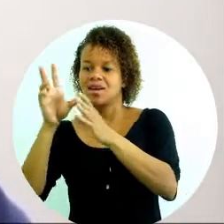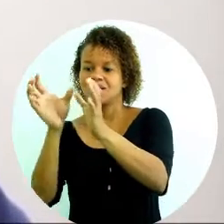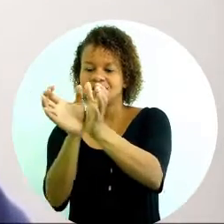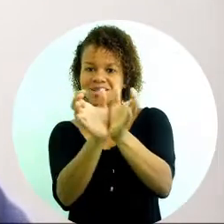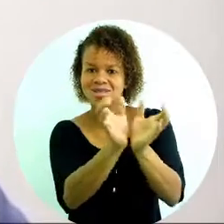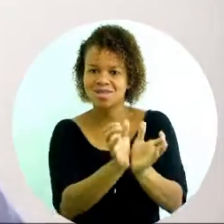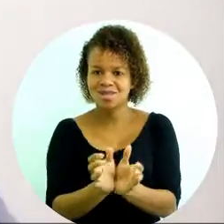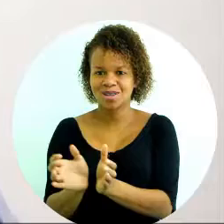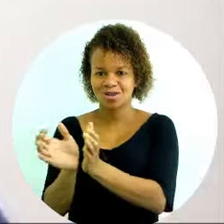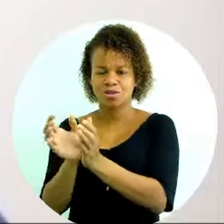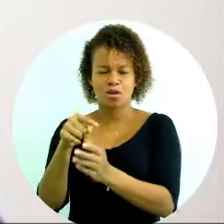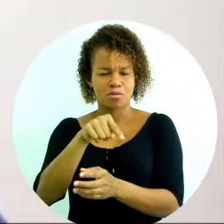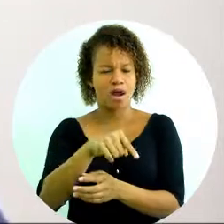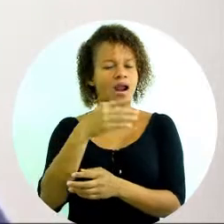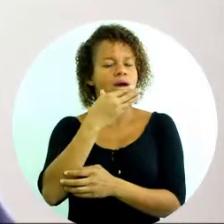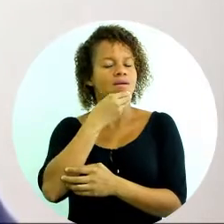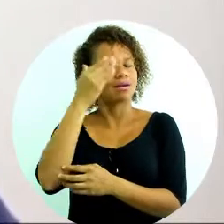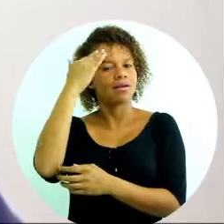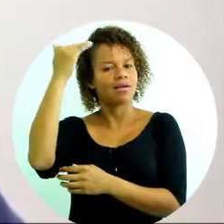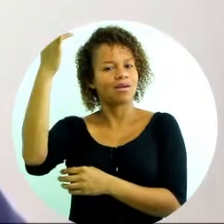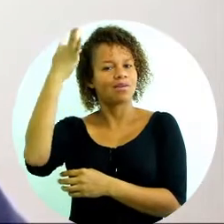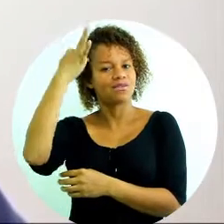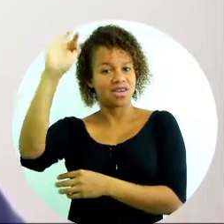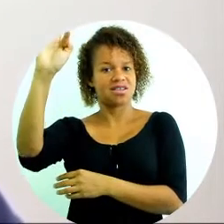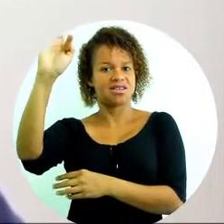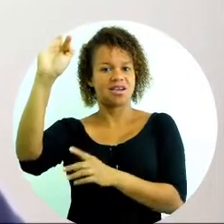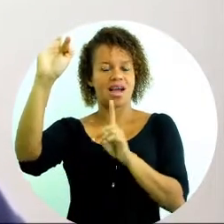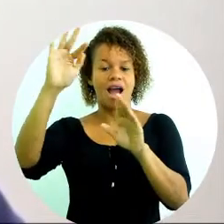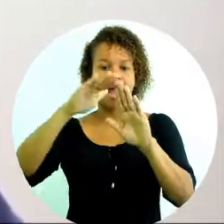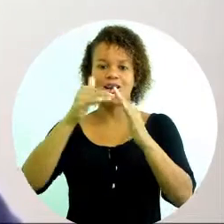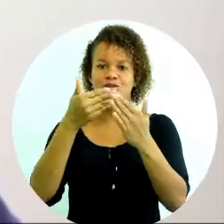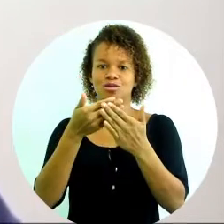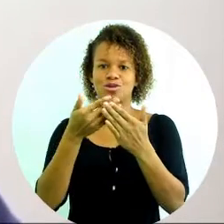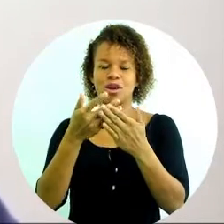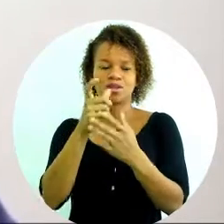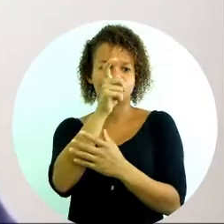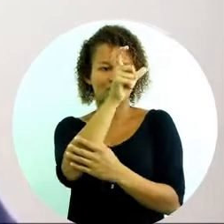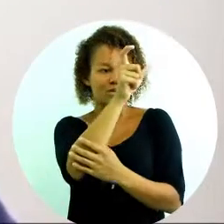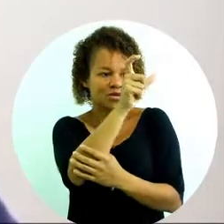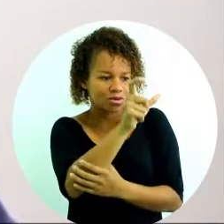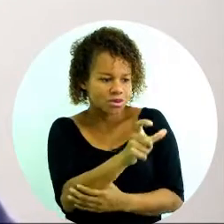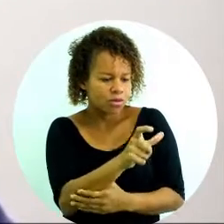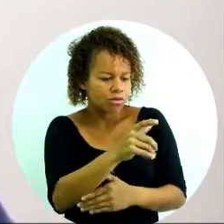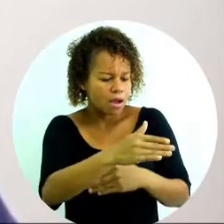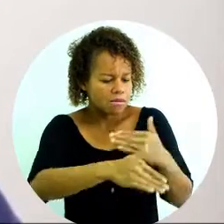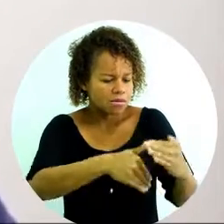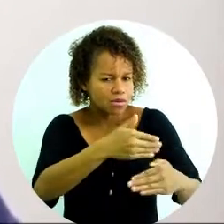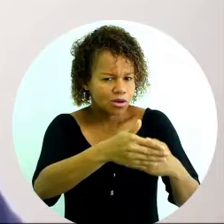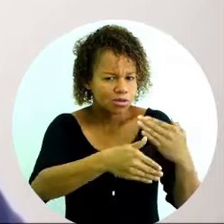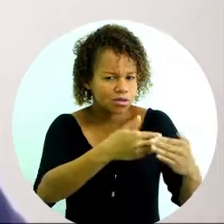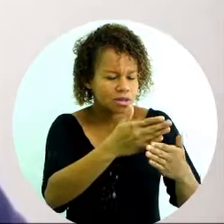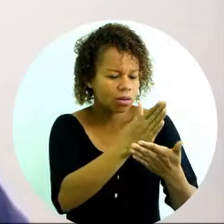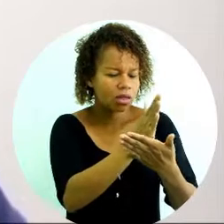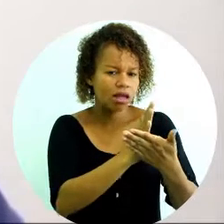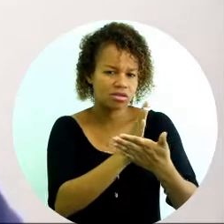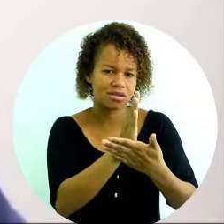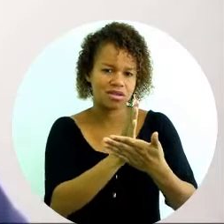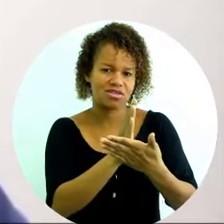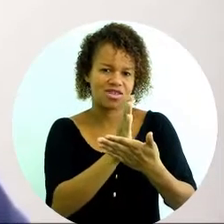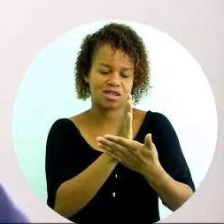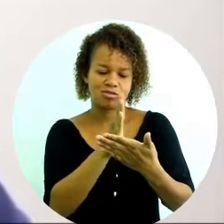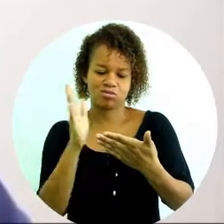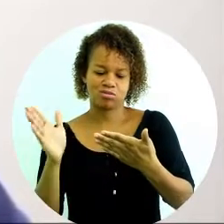classes dominadas. Para o nosso pensador francês, a escola apenas é um aparelho de reprodução